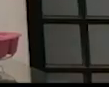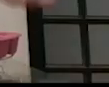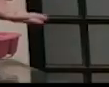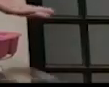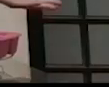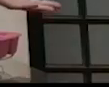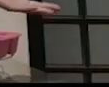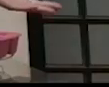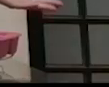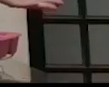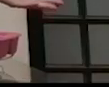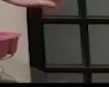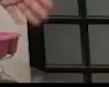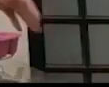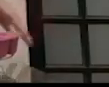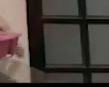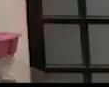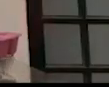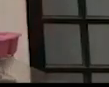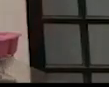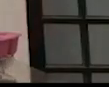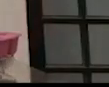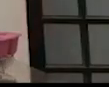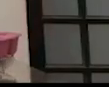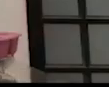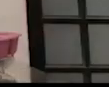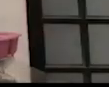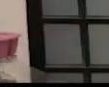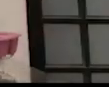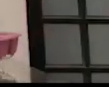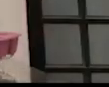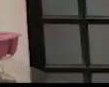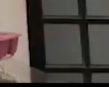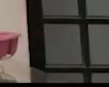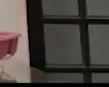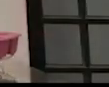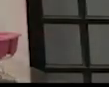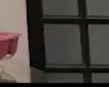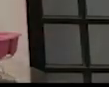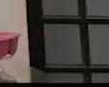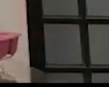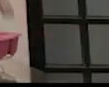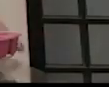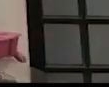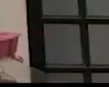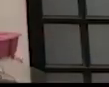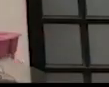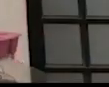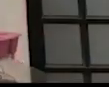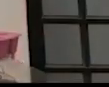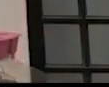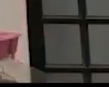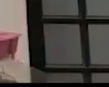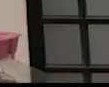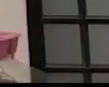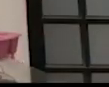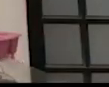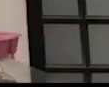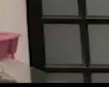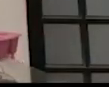ano. Tudo bem com vocês? Professora Ana Carolina de Ciências, hoje fazendo uma